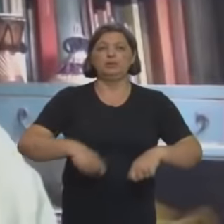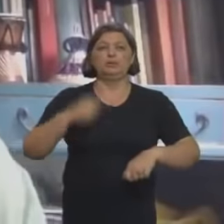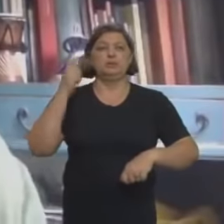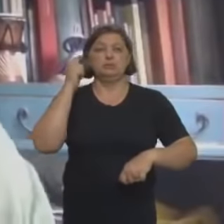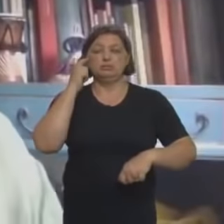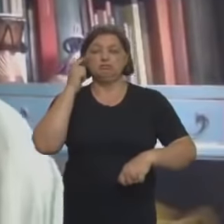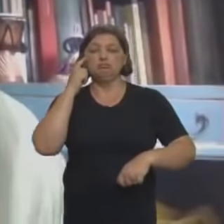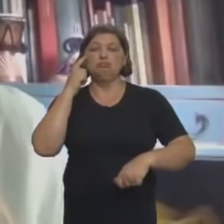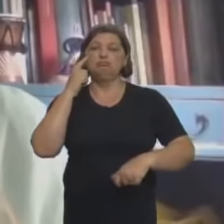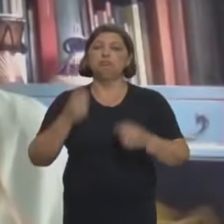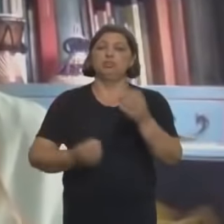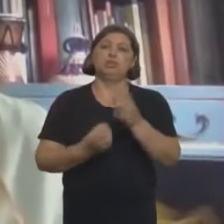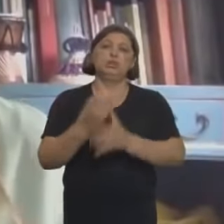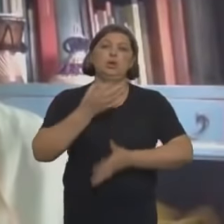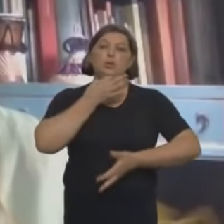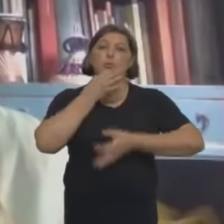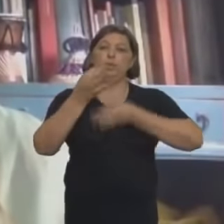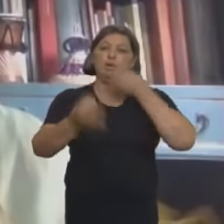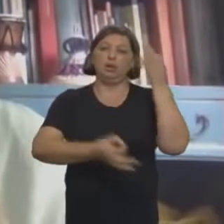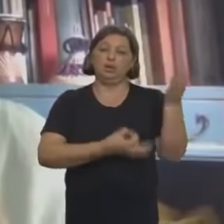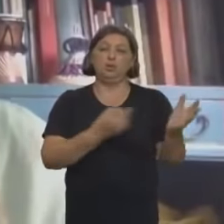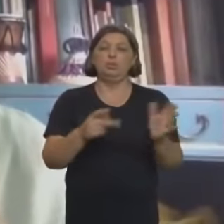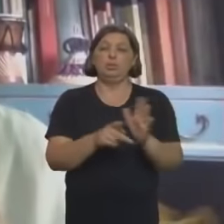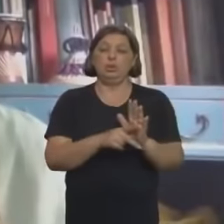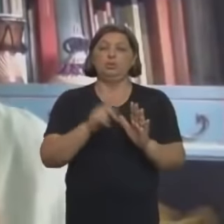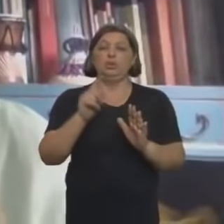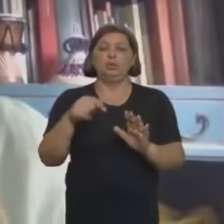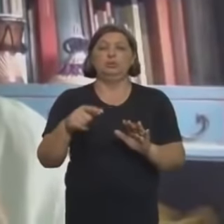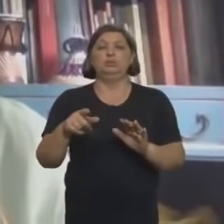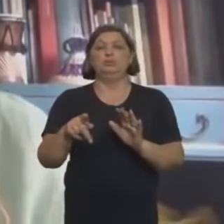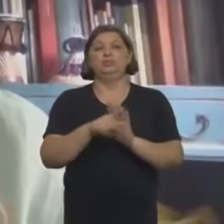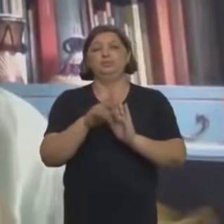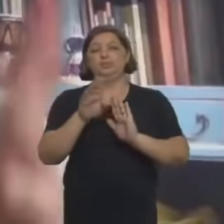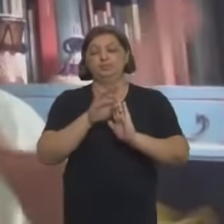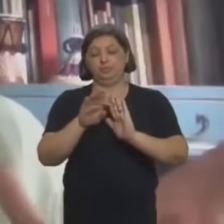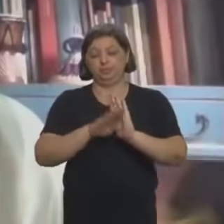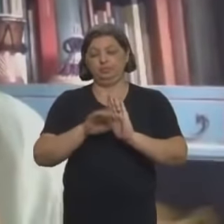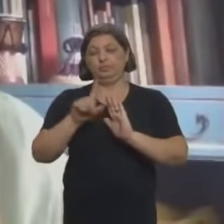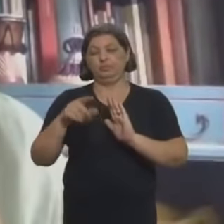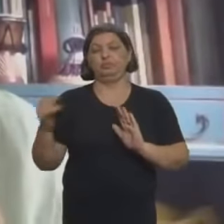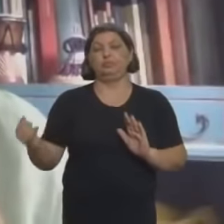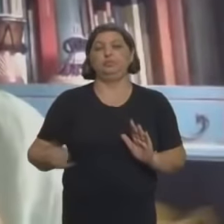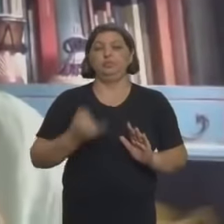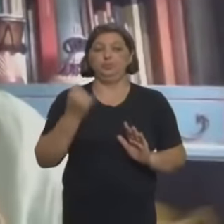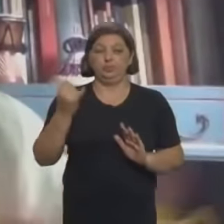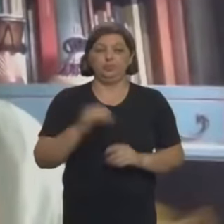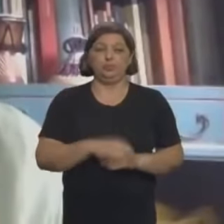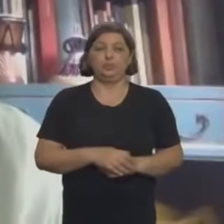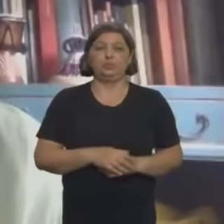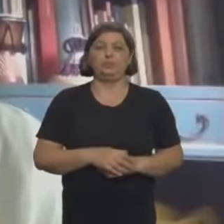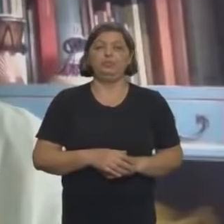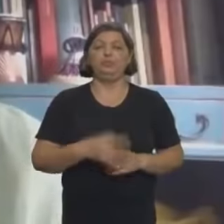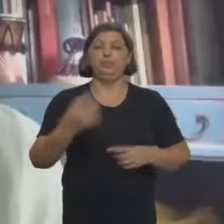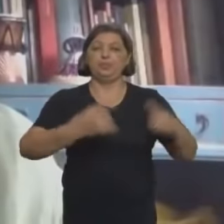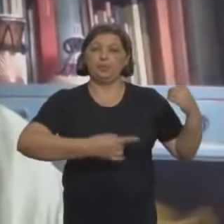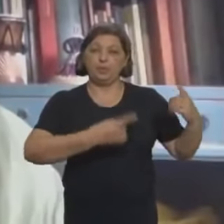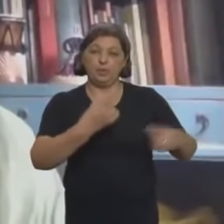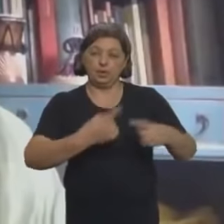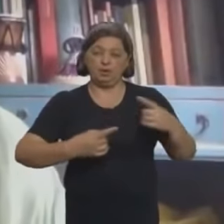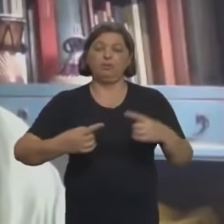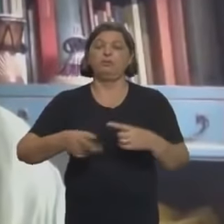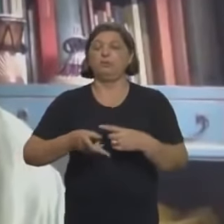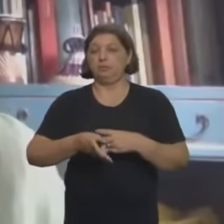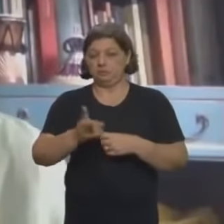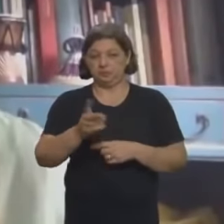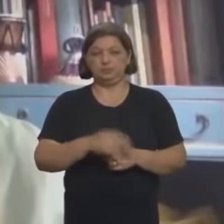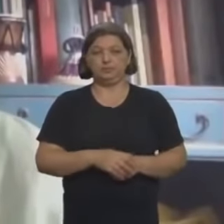próprias opiniões. Então, isso o programa vai gerar muito, então, para isso é muito importante, né, as discussões e os diálogos, a gente vai